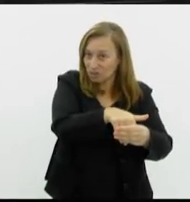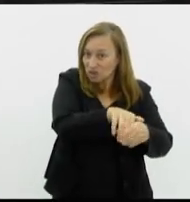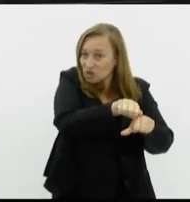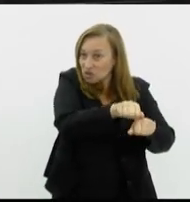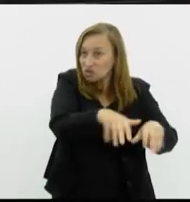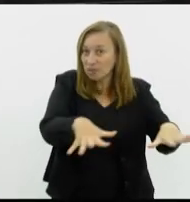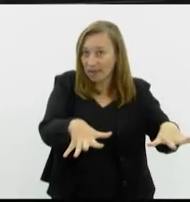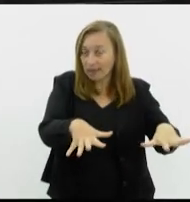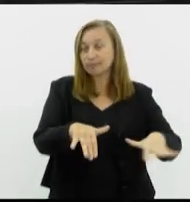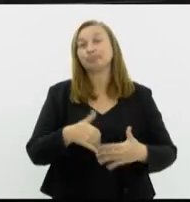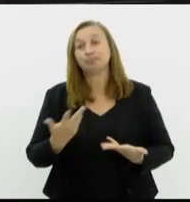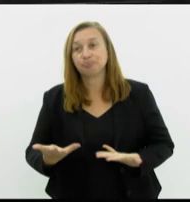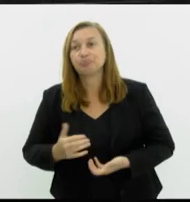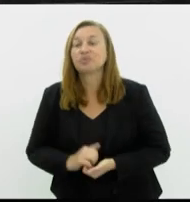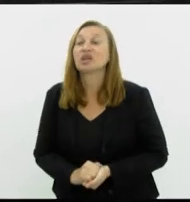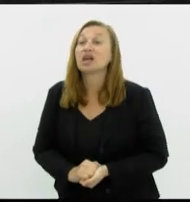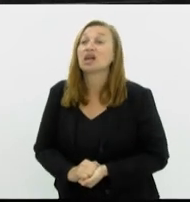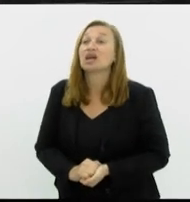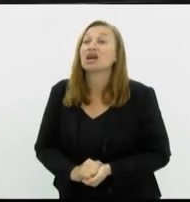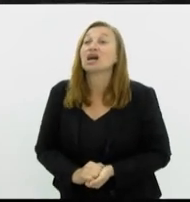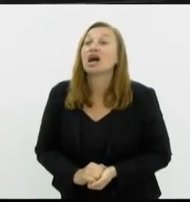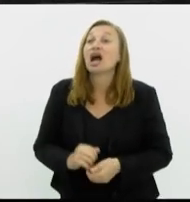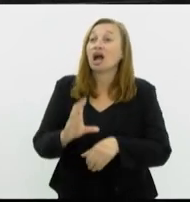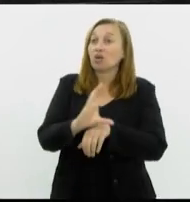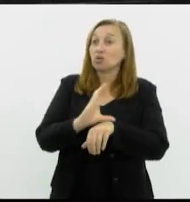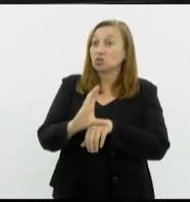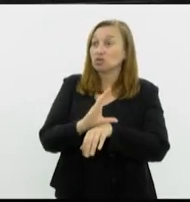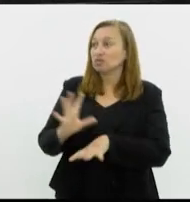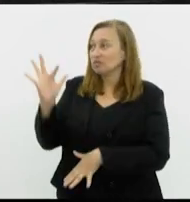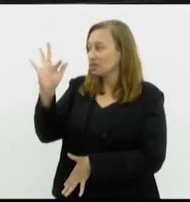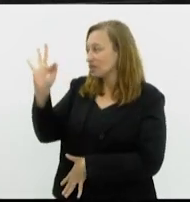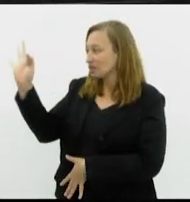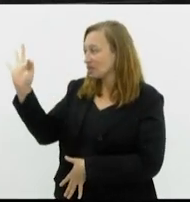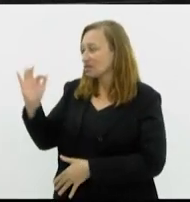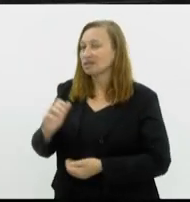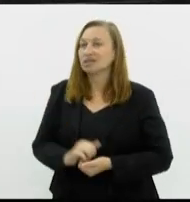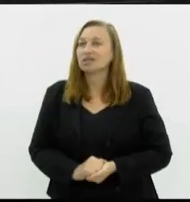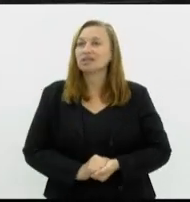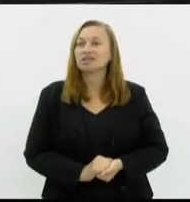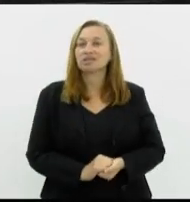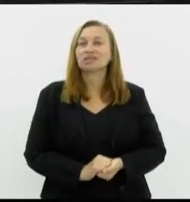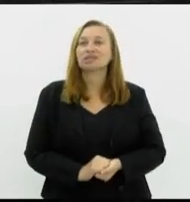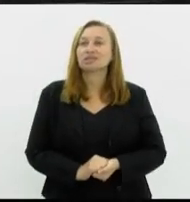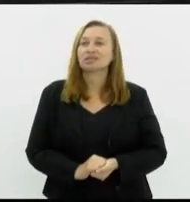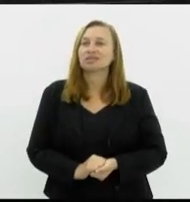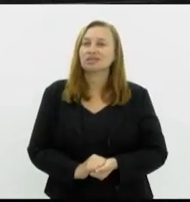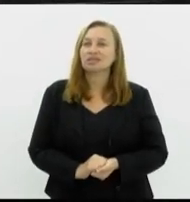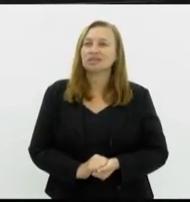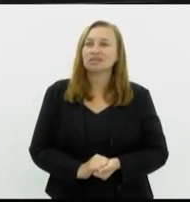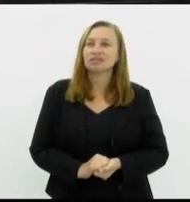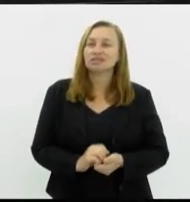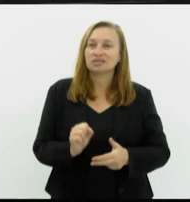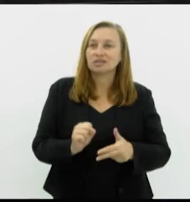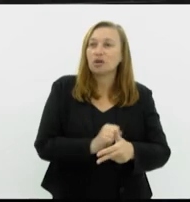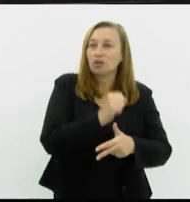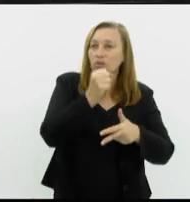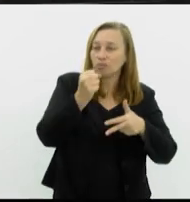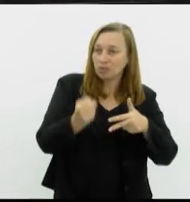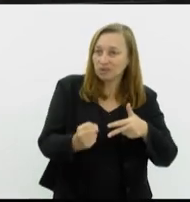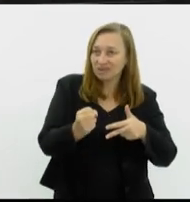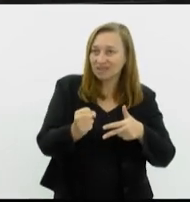espalhado. Diz a Constituição Federal que o poder